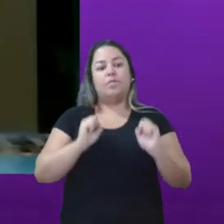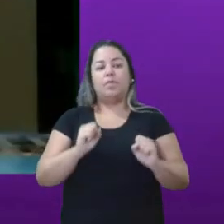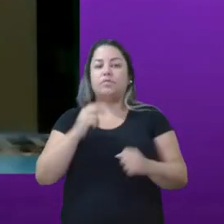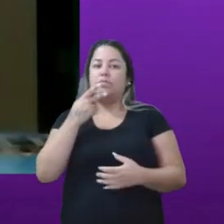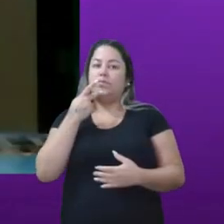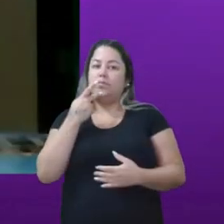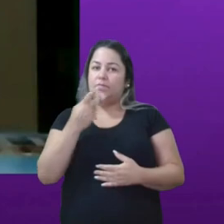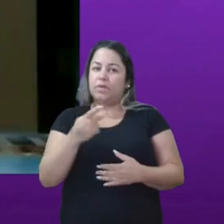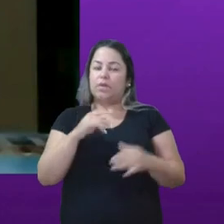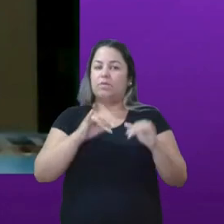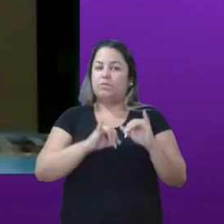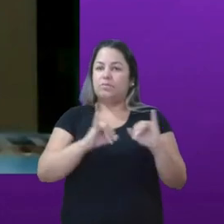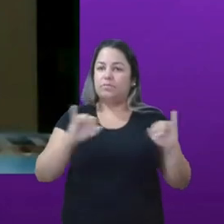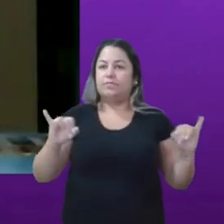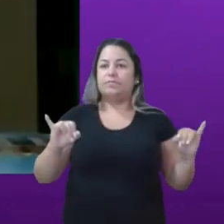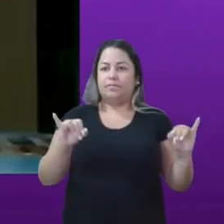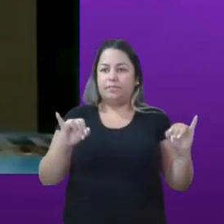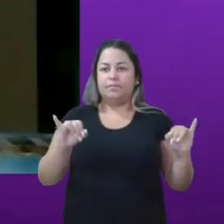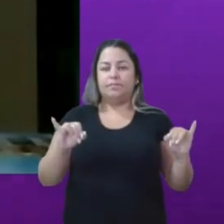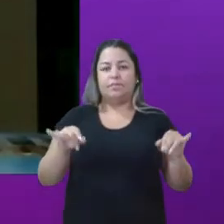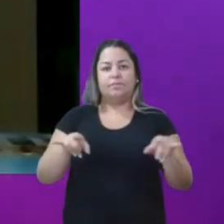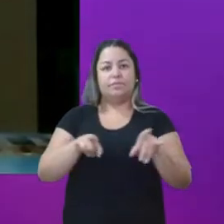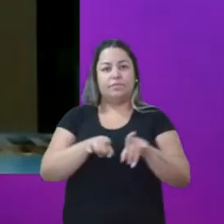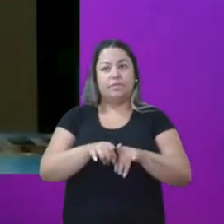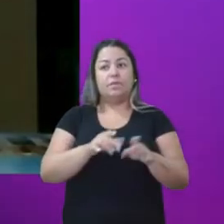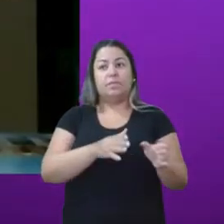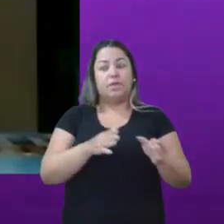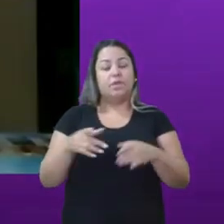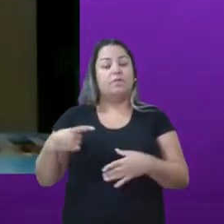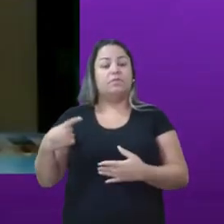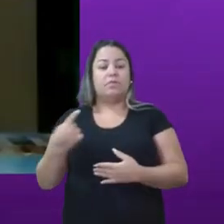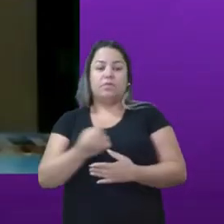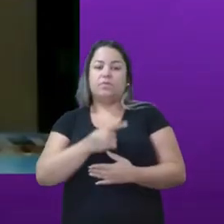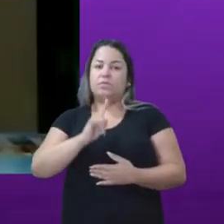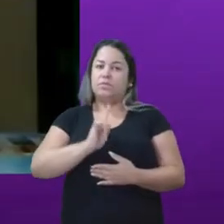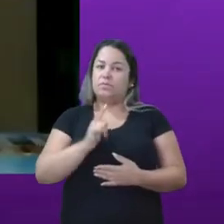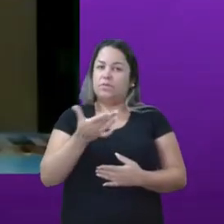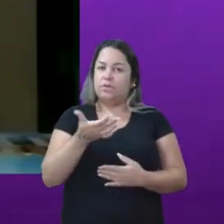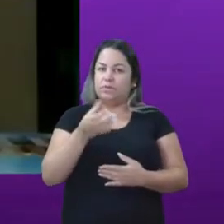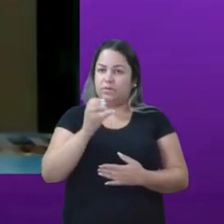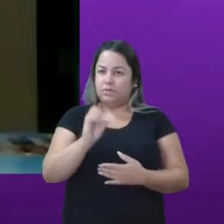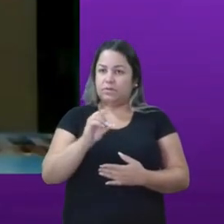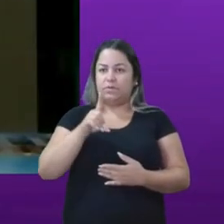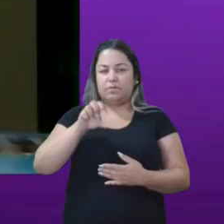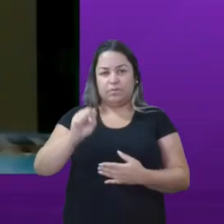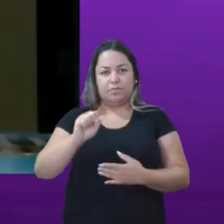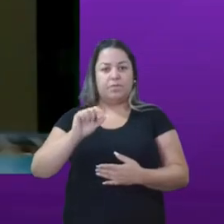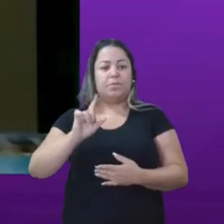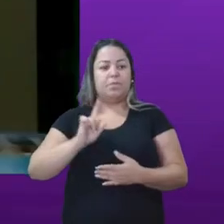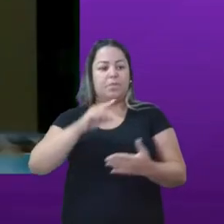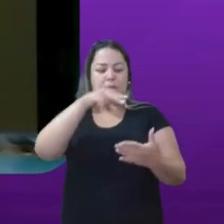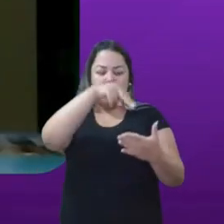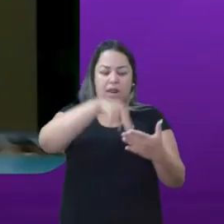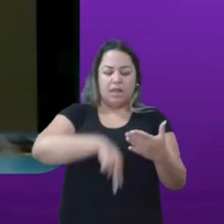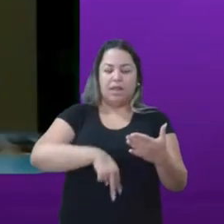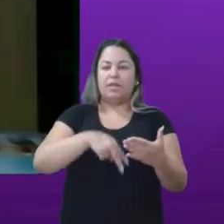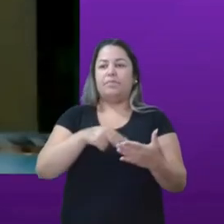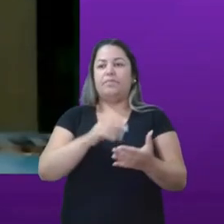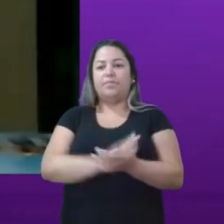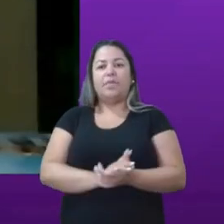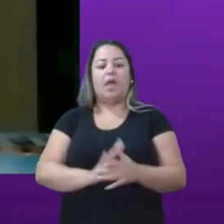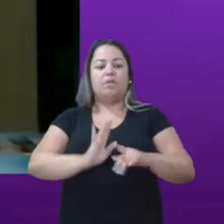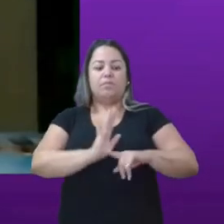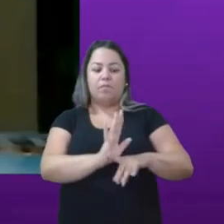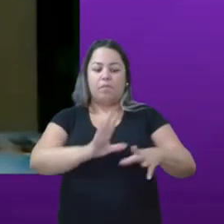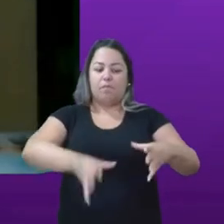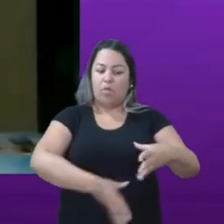passar as informações e passar a cópia do plano, porque nós temos 60 dias para ler e para